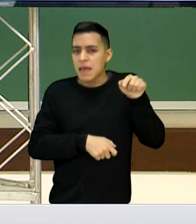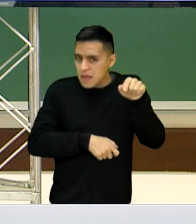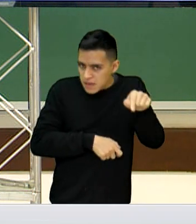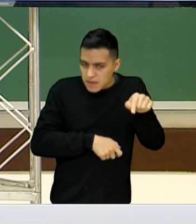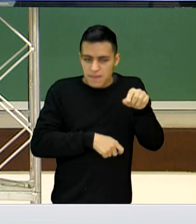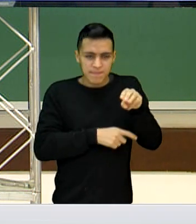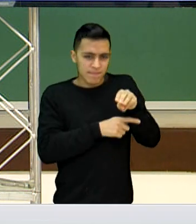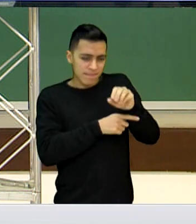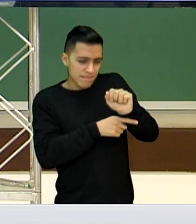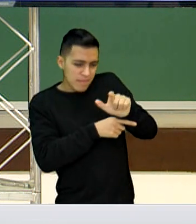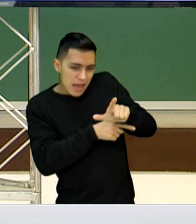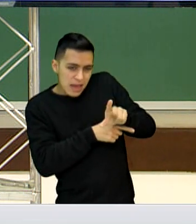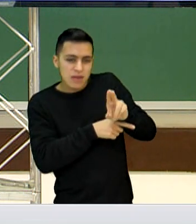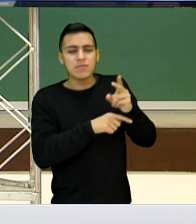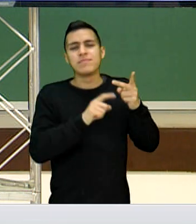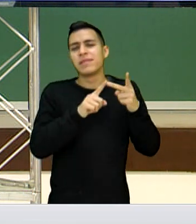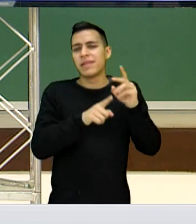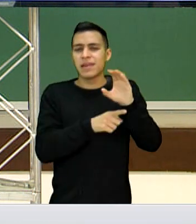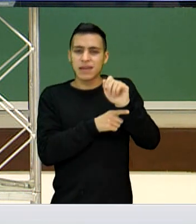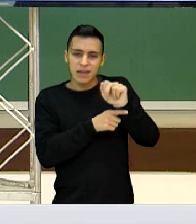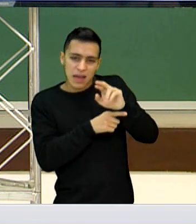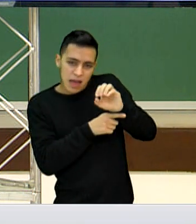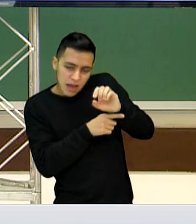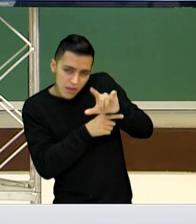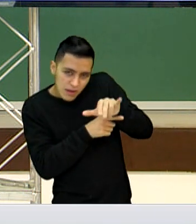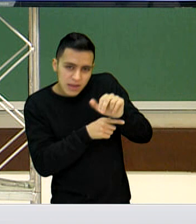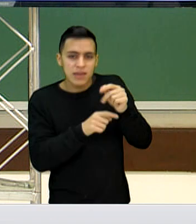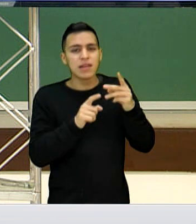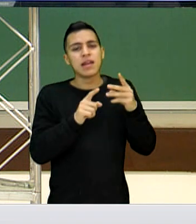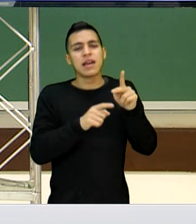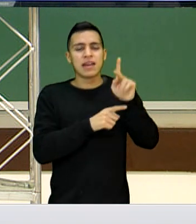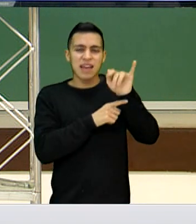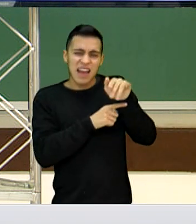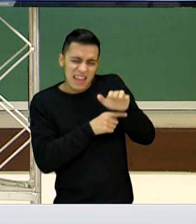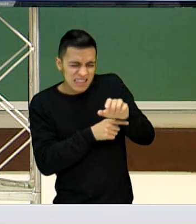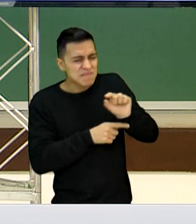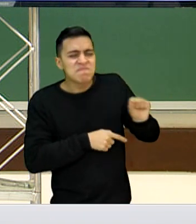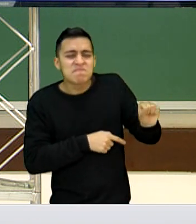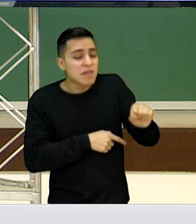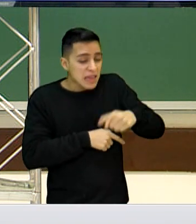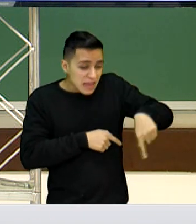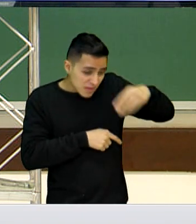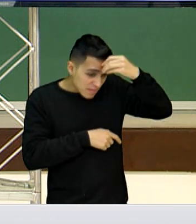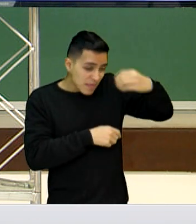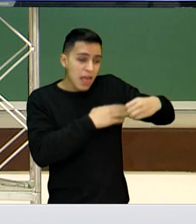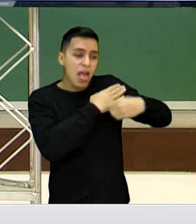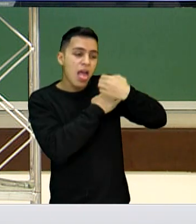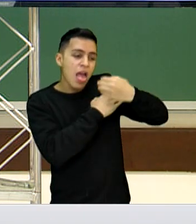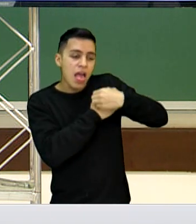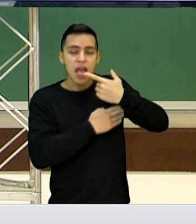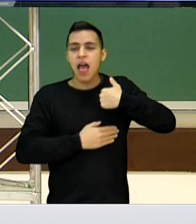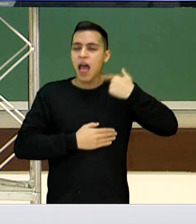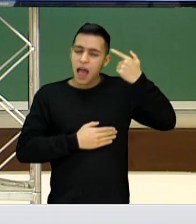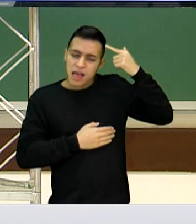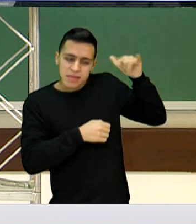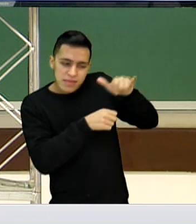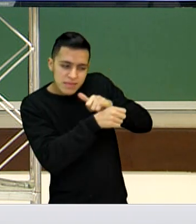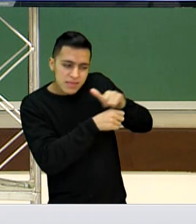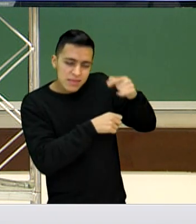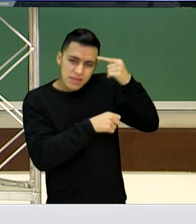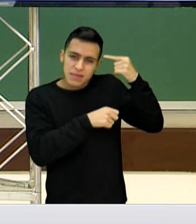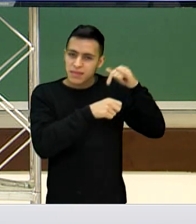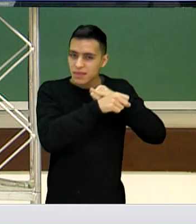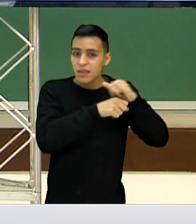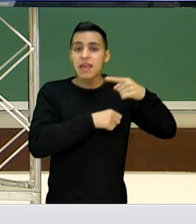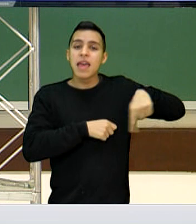a Malu, tenho a Carolina, tenho o Kaique, o Cauã, e eles me deram algumas ideias, também a Lívia, então